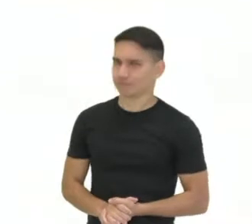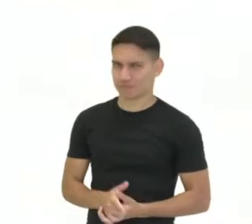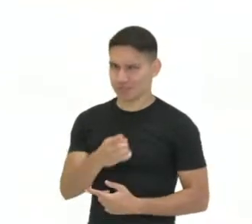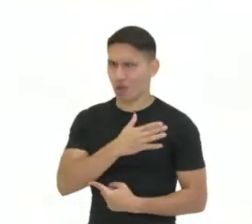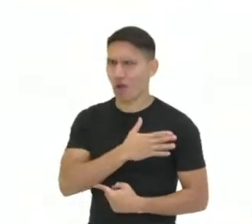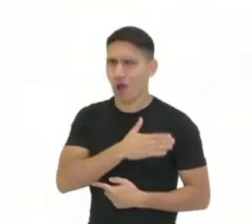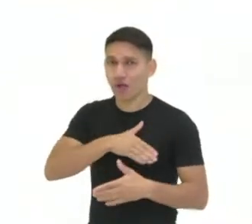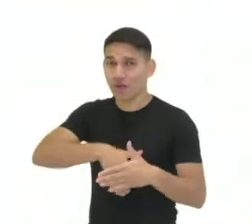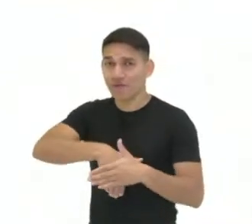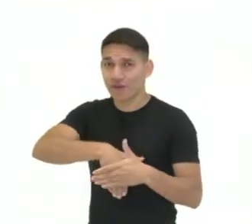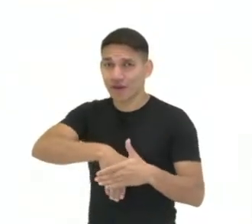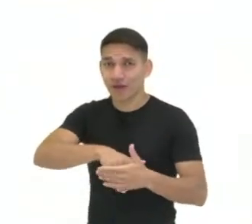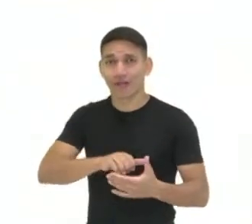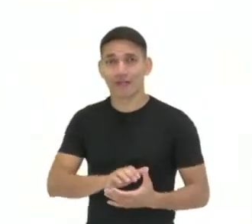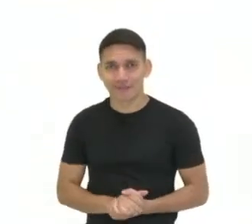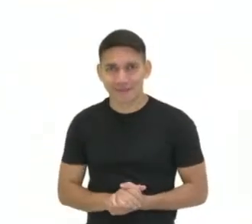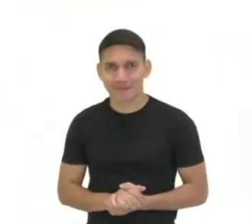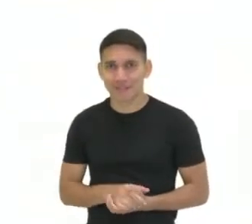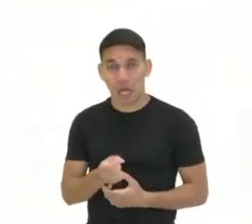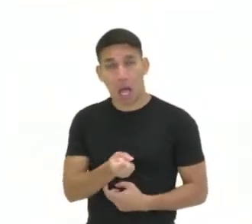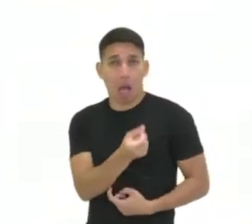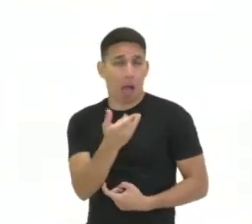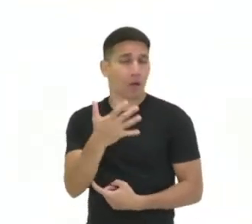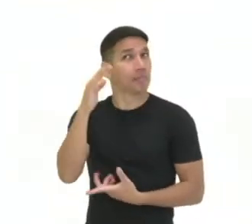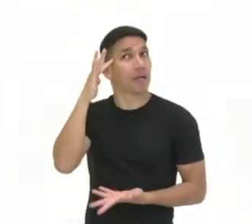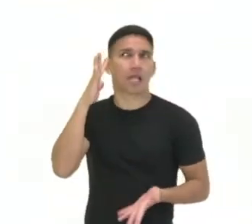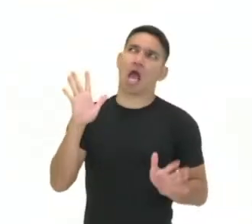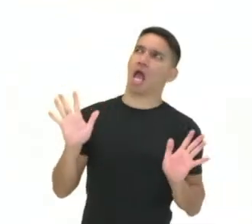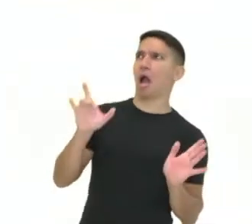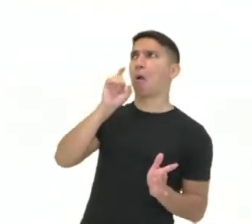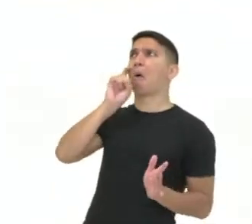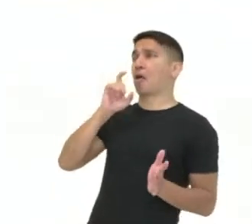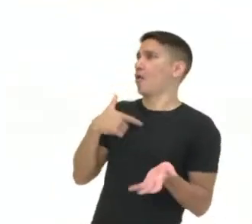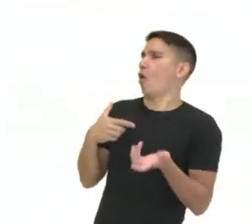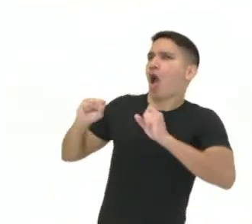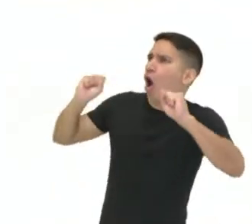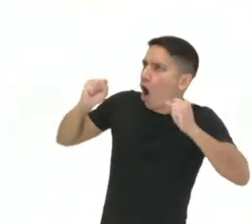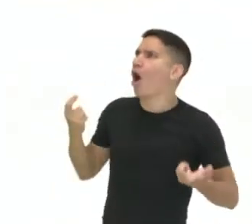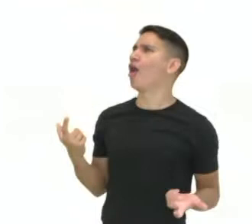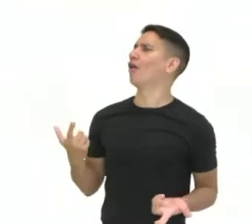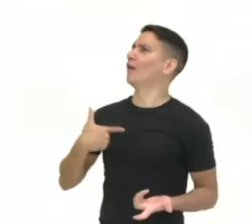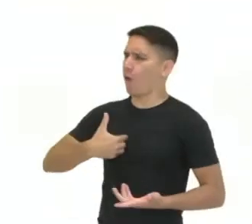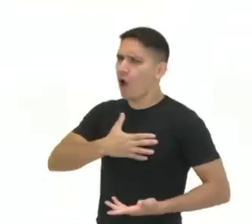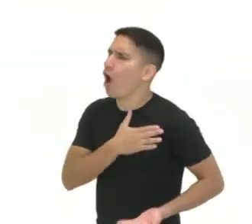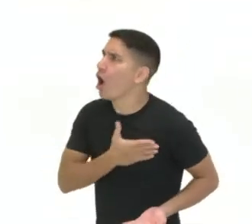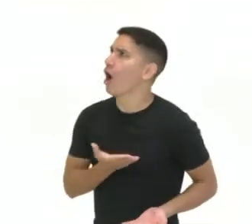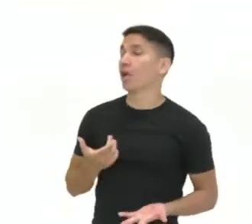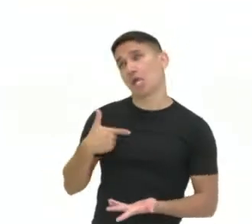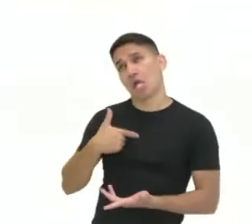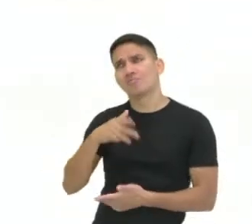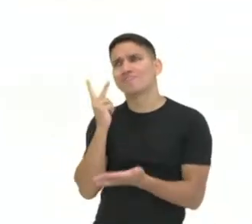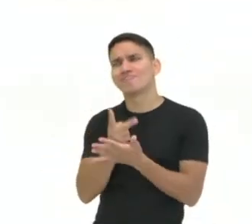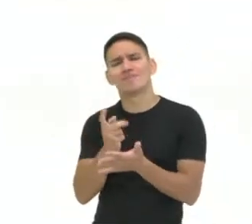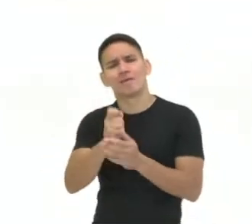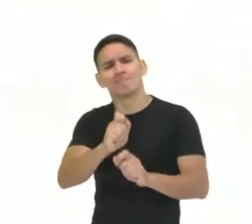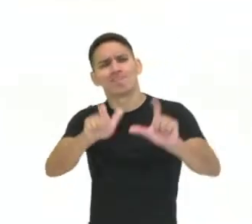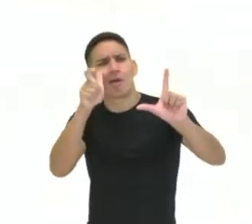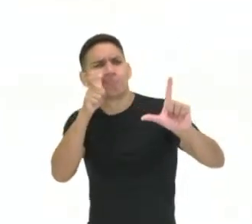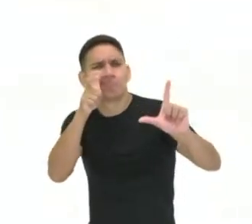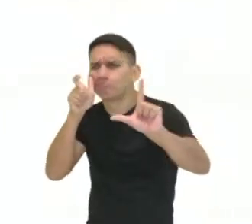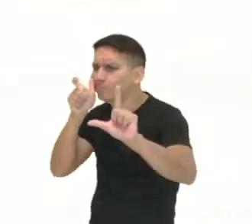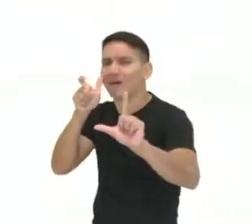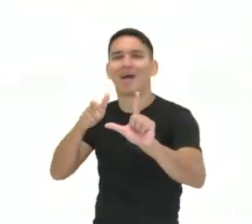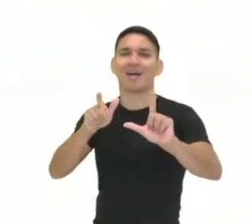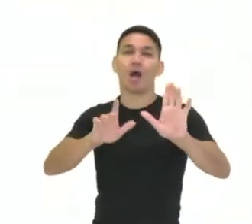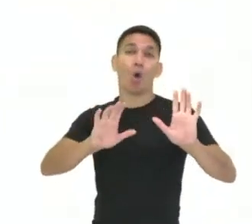de futebol? E alguns de vocês podem pensar assim: ah, Fabiano, eu adoro, eu gosto, eu assisto sempre quando passa na televisão.